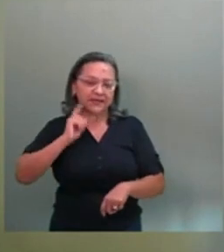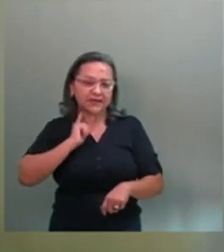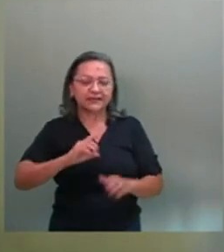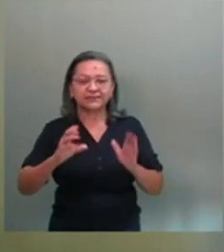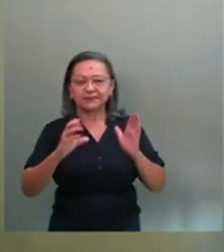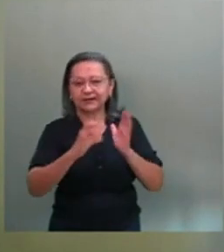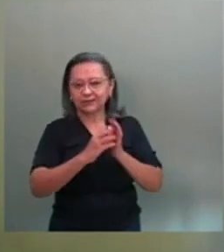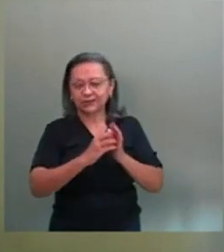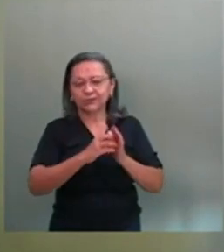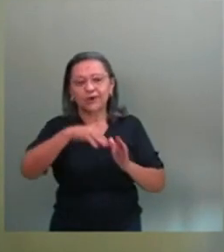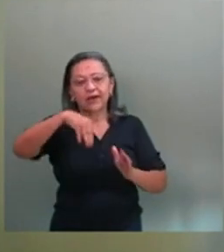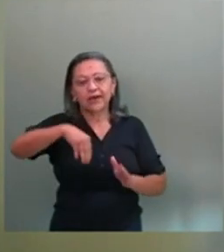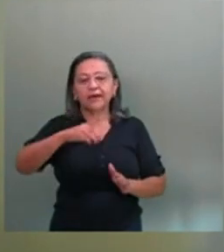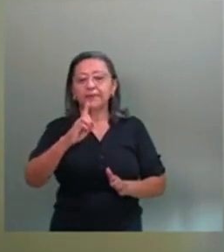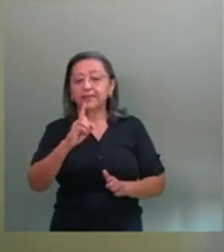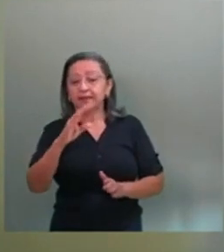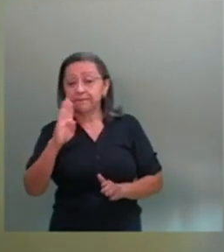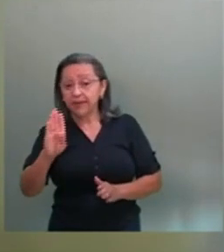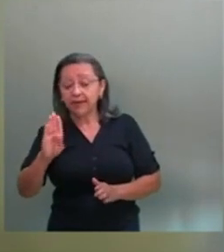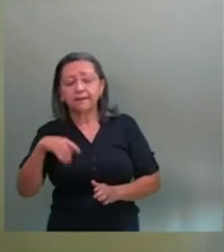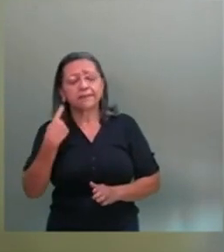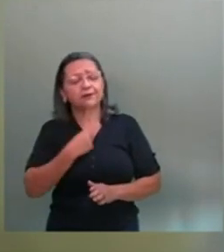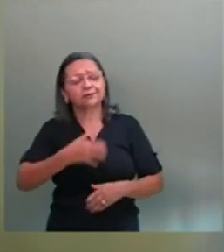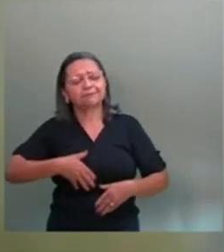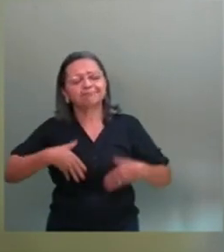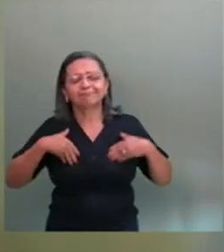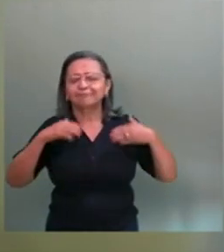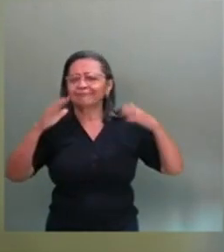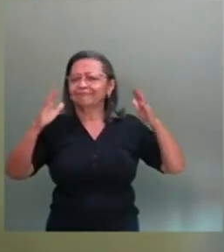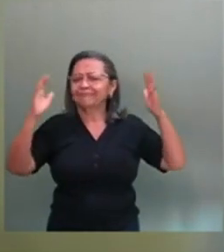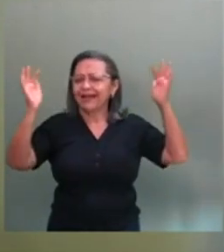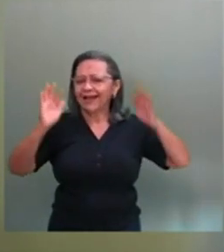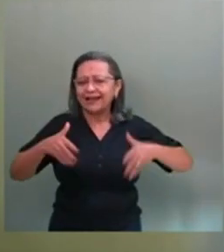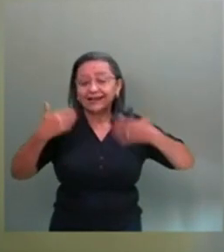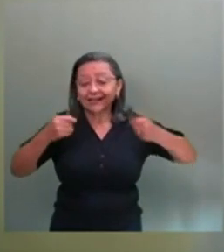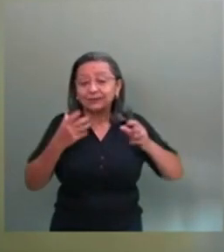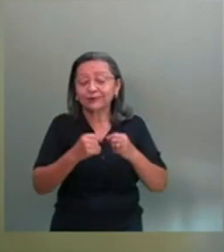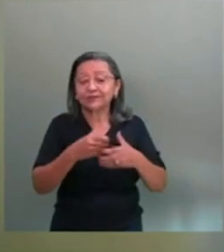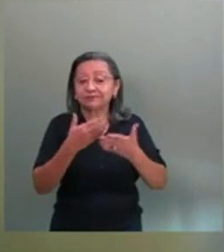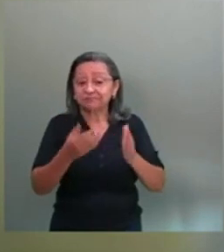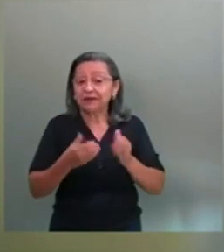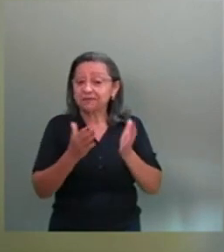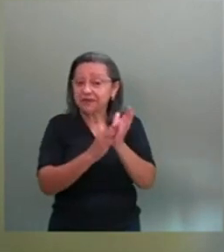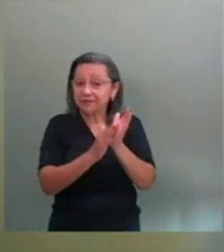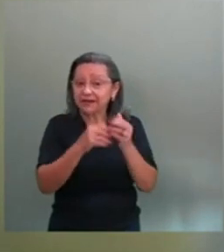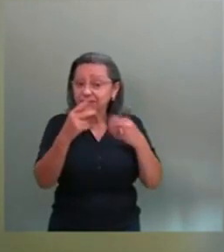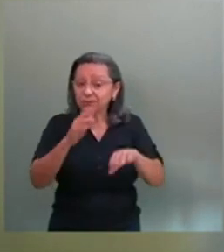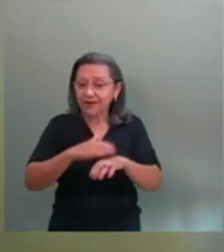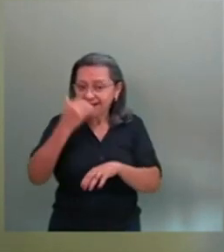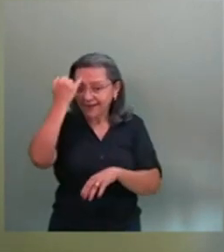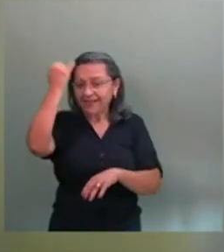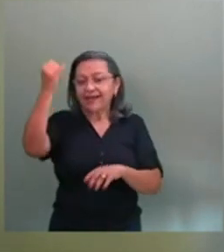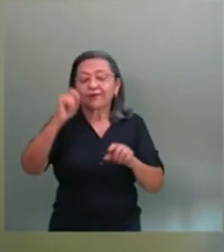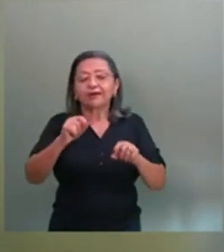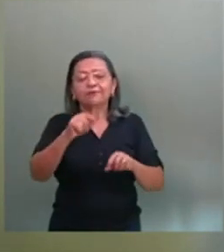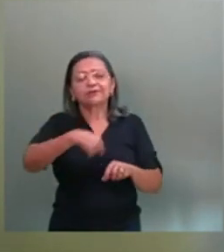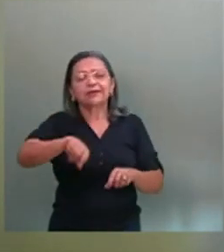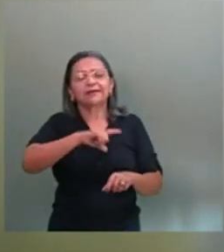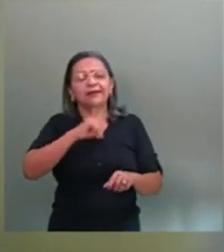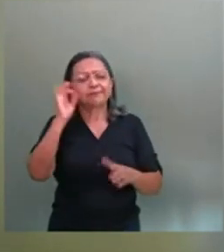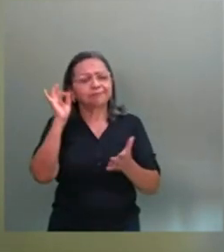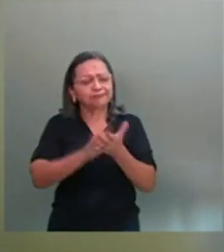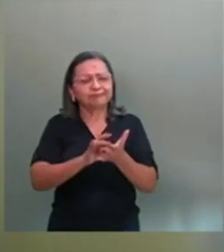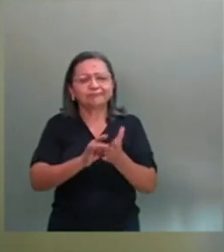MDB. Para nós é uma alegria muito grande prestigiar essa sua iniciativa. Você que é oriundo